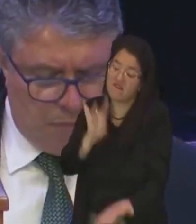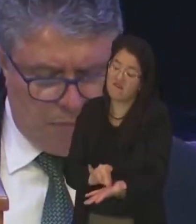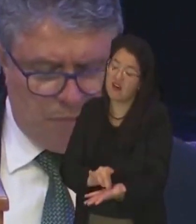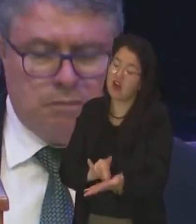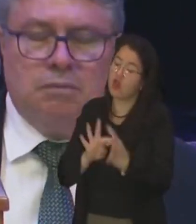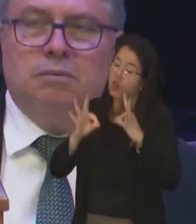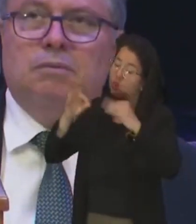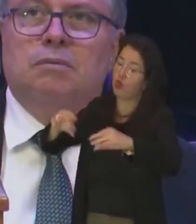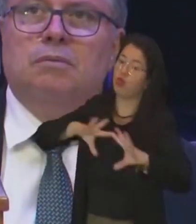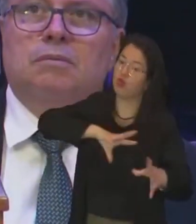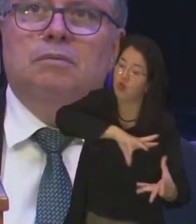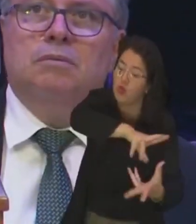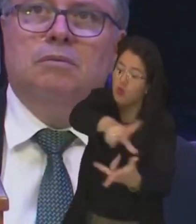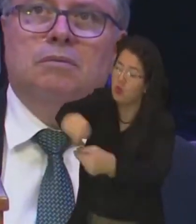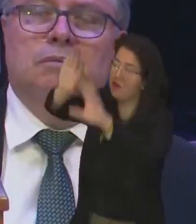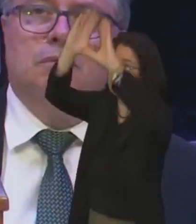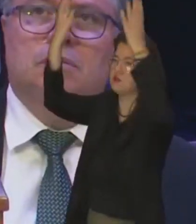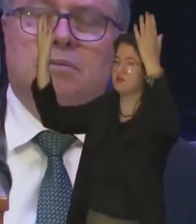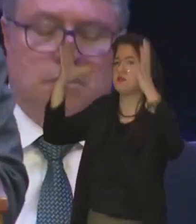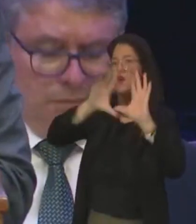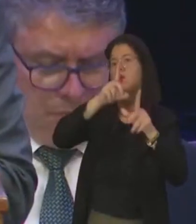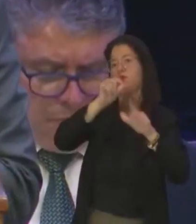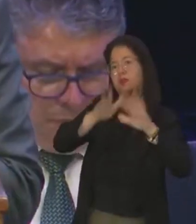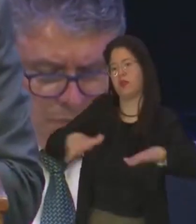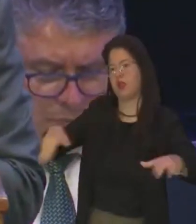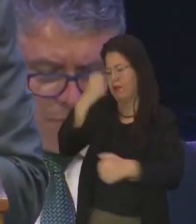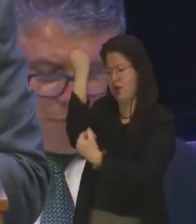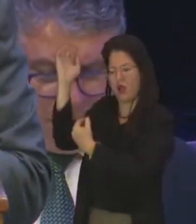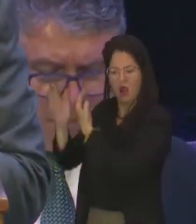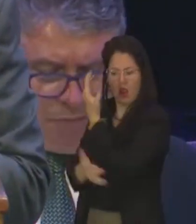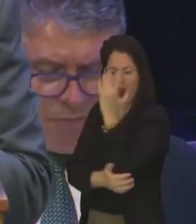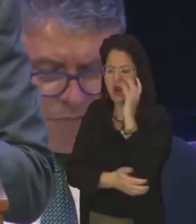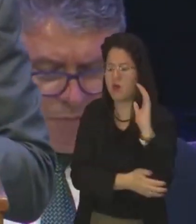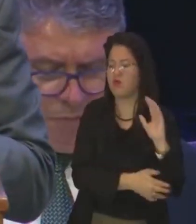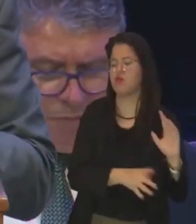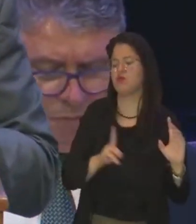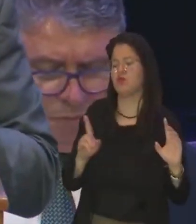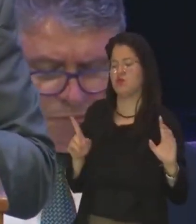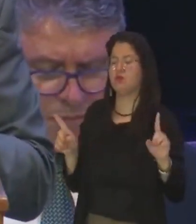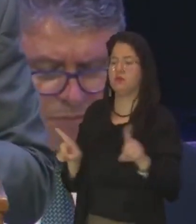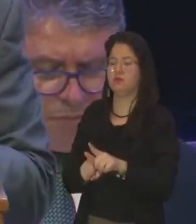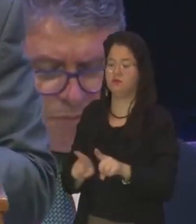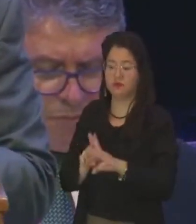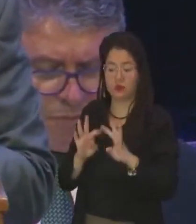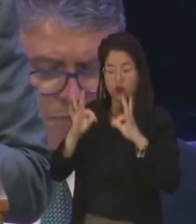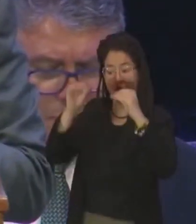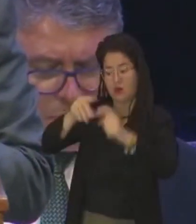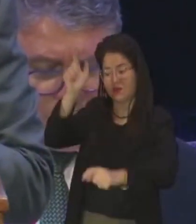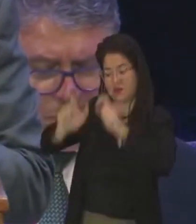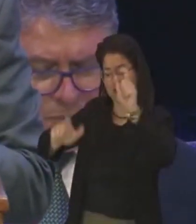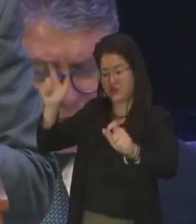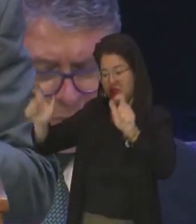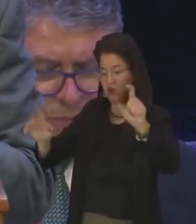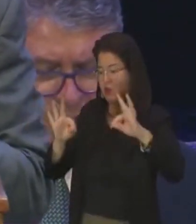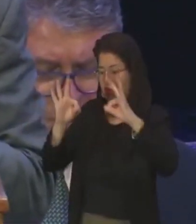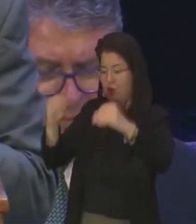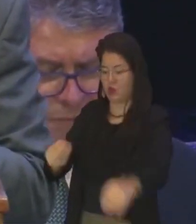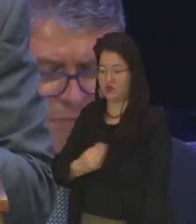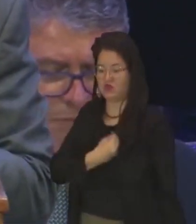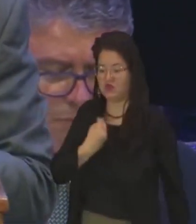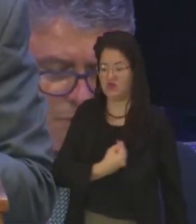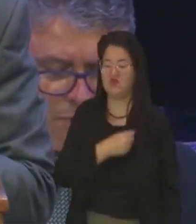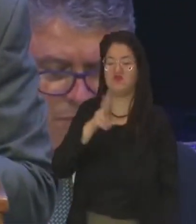Todo o universo, céu, terra, mar, campos, e junto, claro, todos os seres vivos, Ele